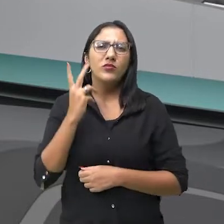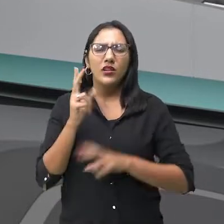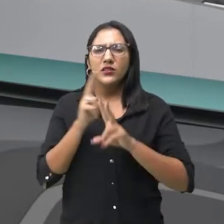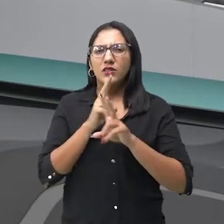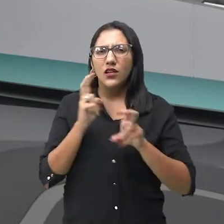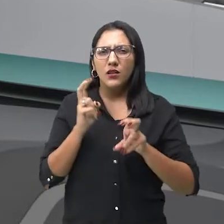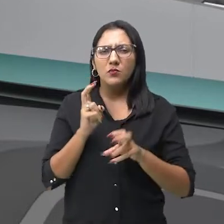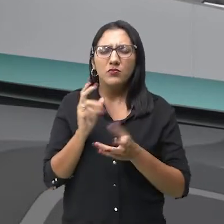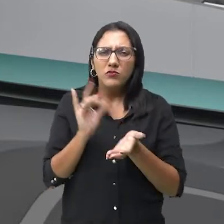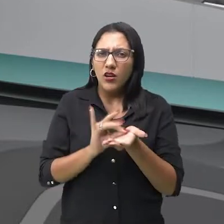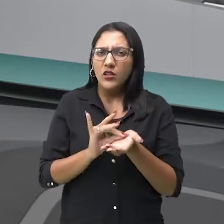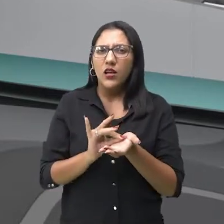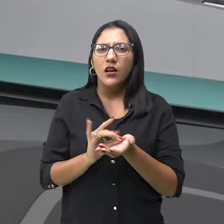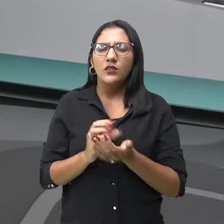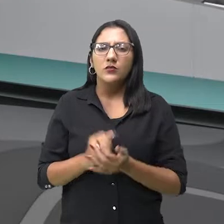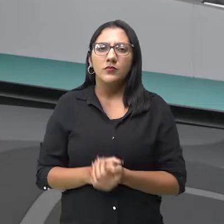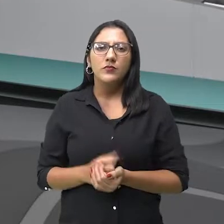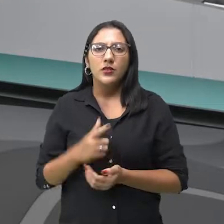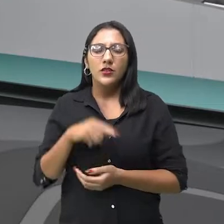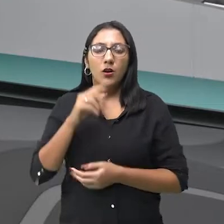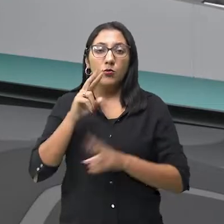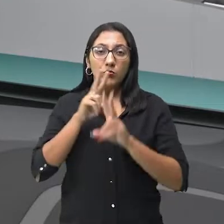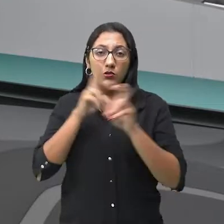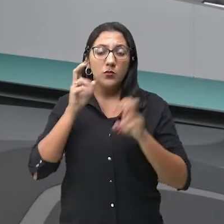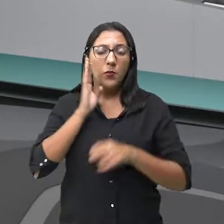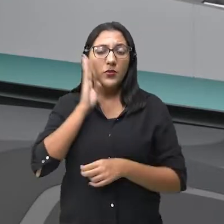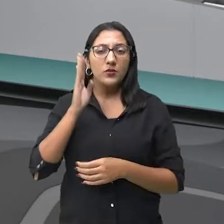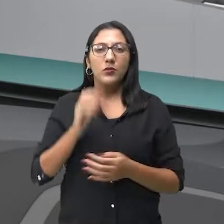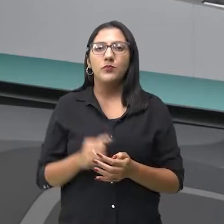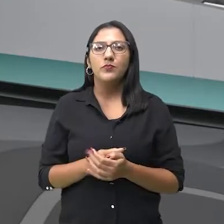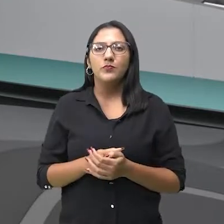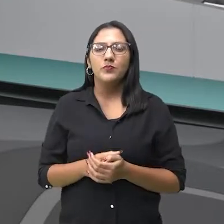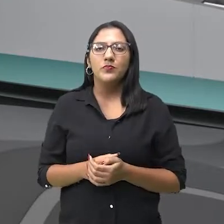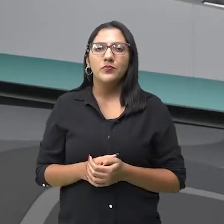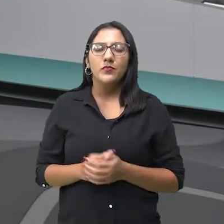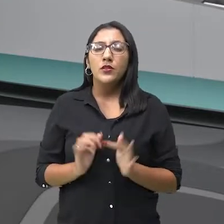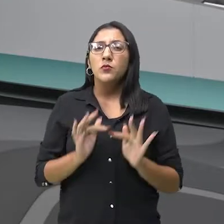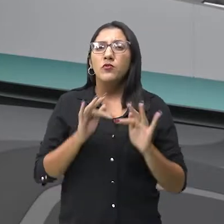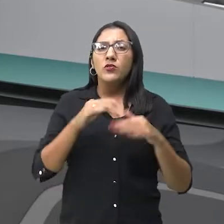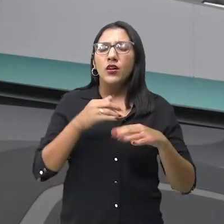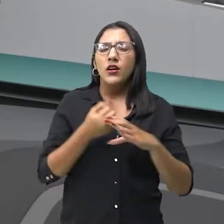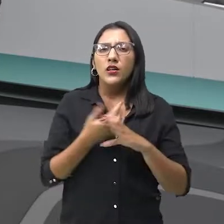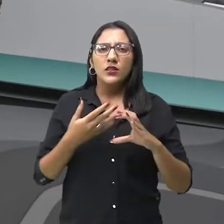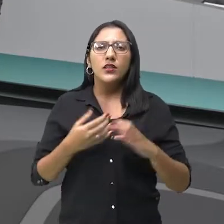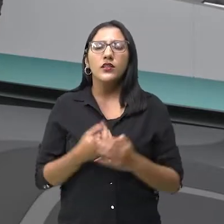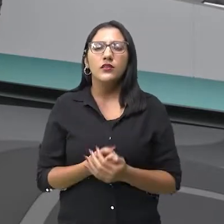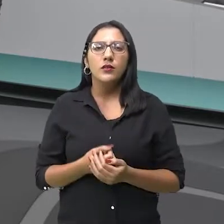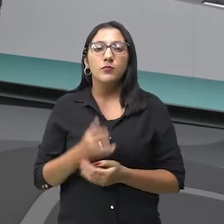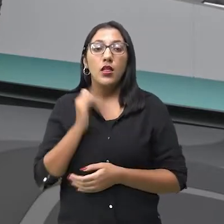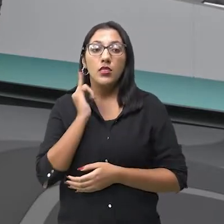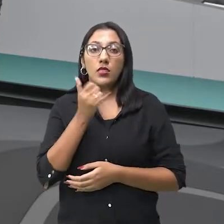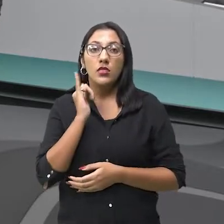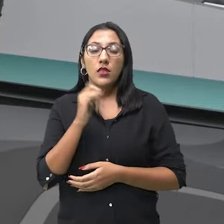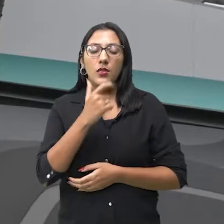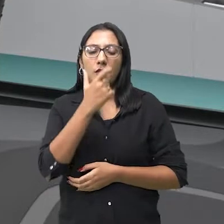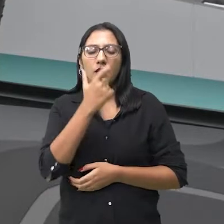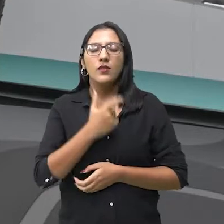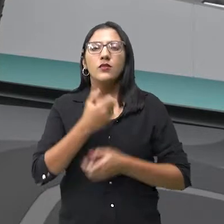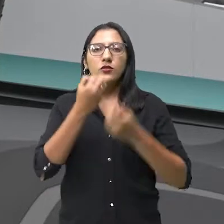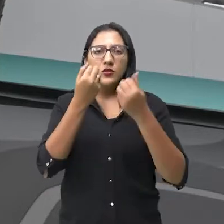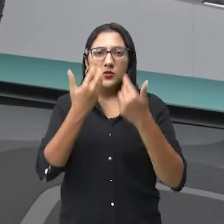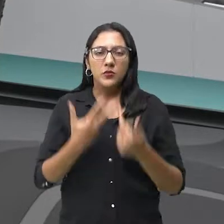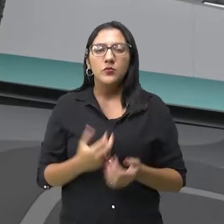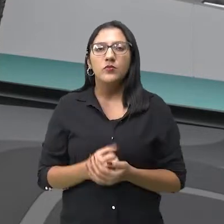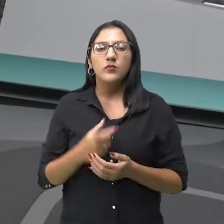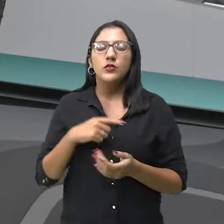história, de fato, que a gente chama de enredo e, por fim, a voz que conta a história para nós é o narrador e esse